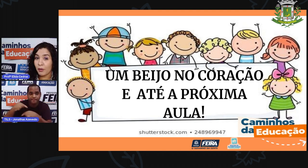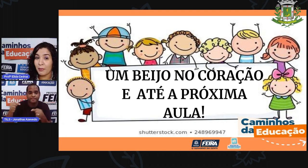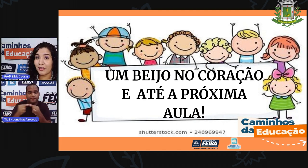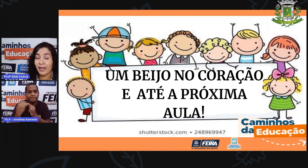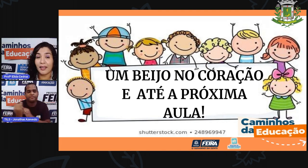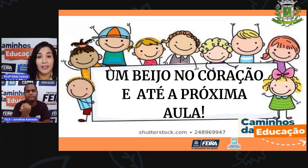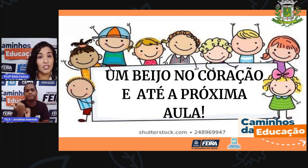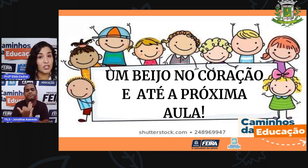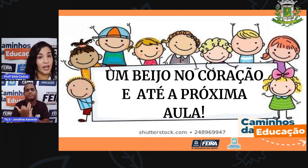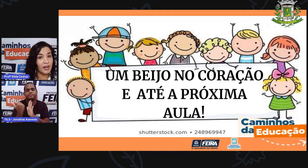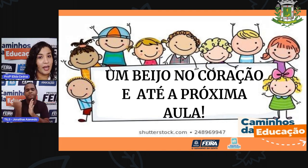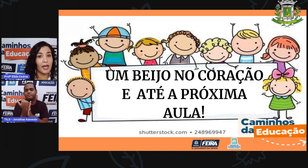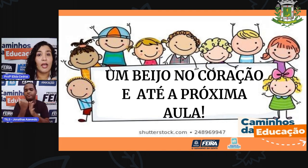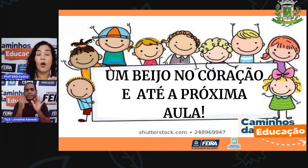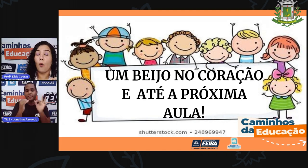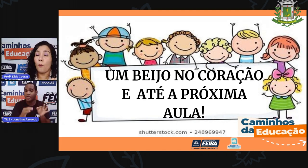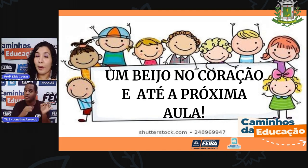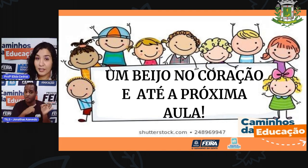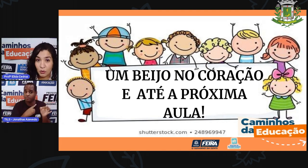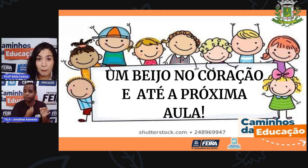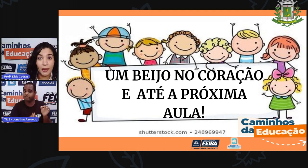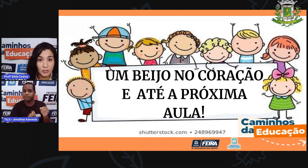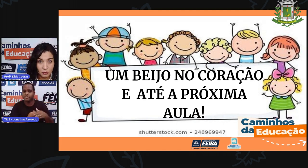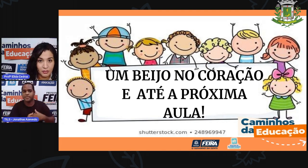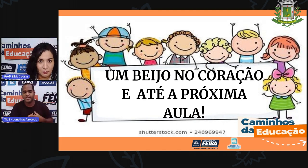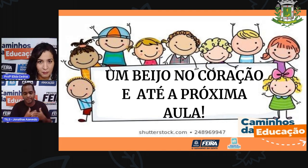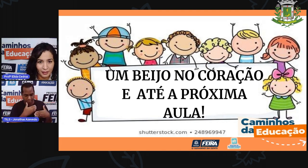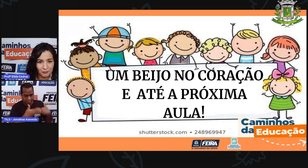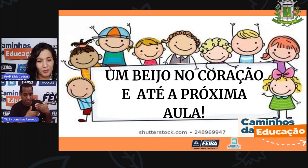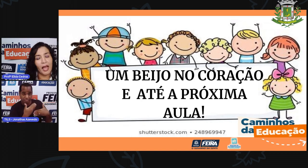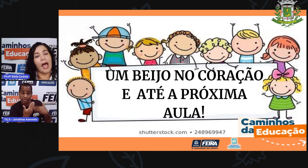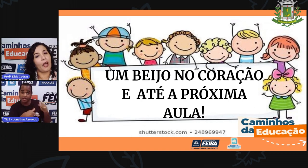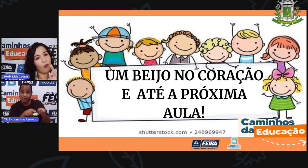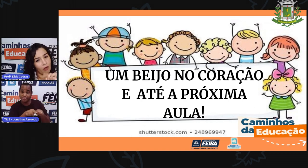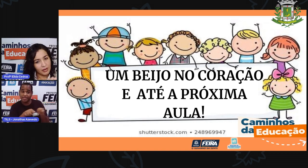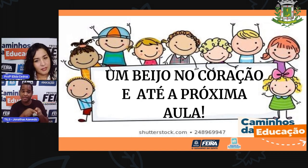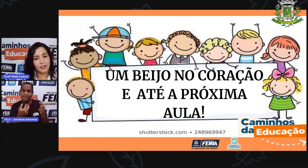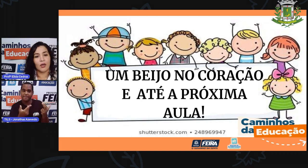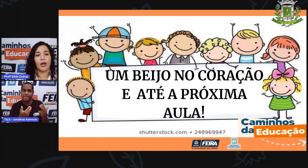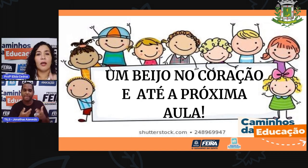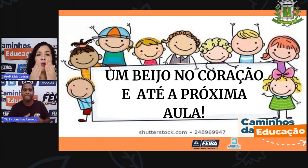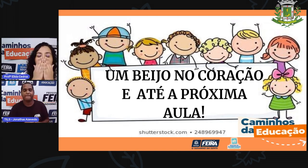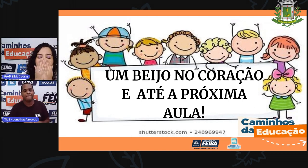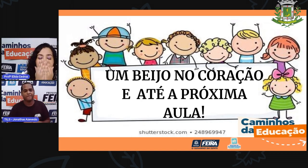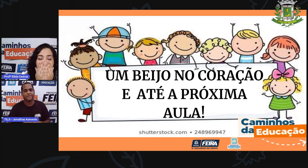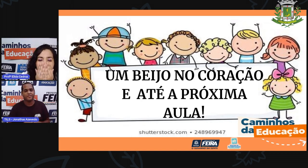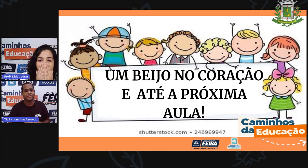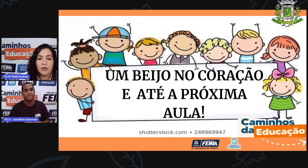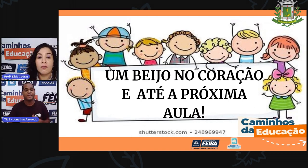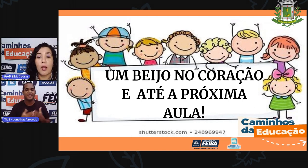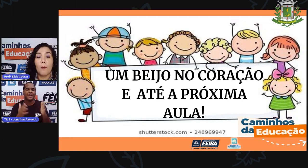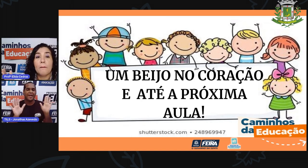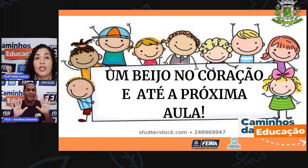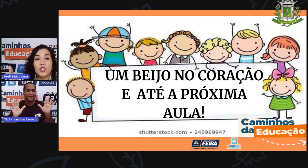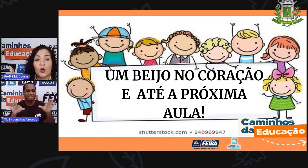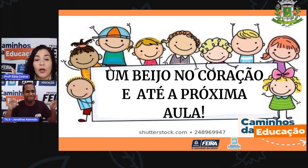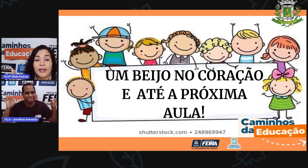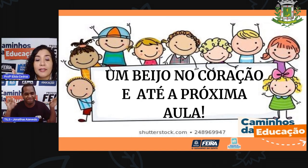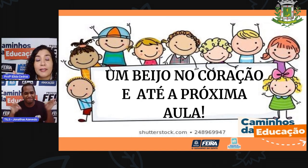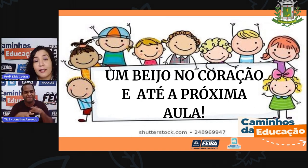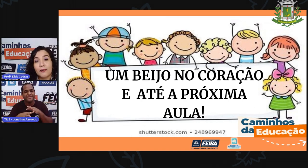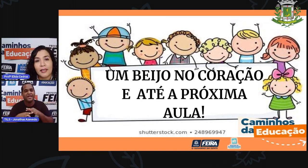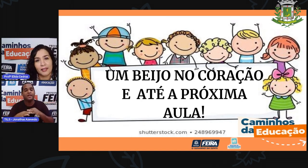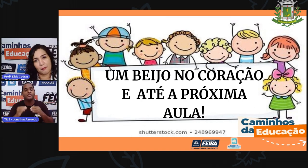atividade complementar está lá. O passo a passo também. Agora sim, ó. Um beijo